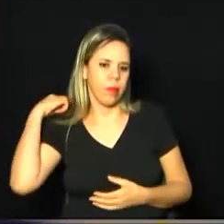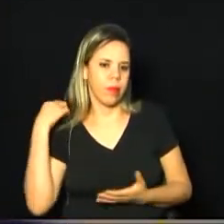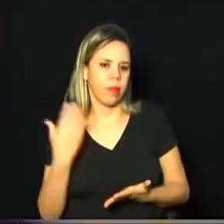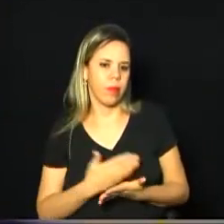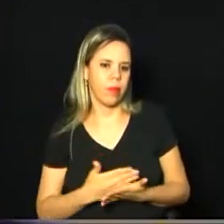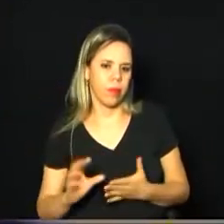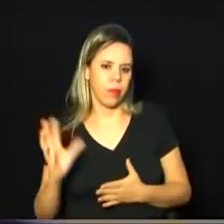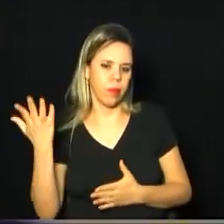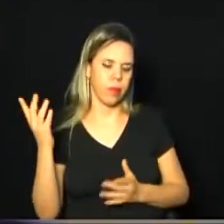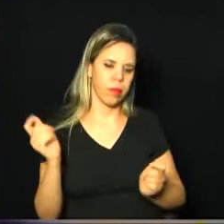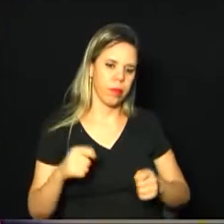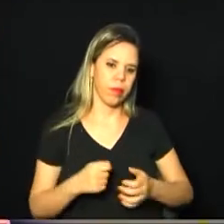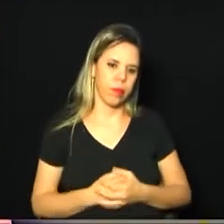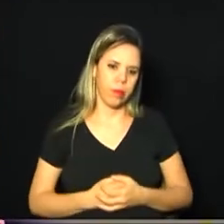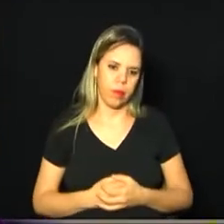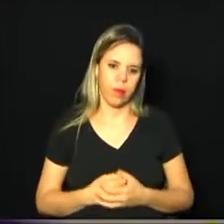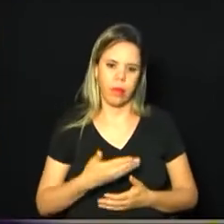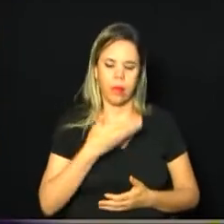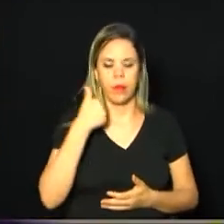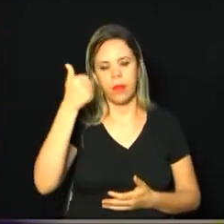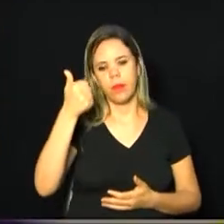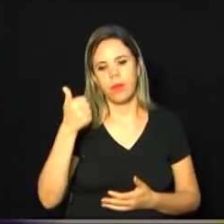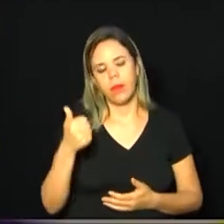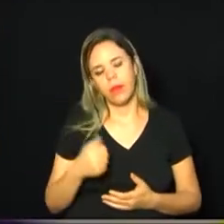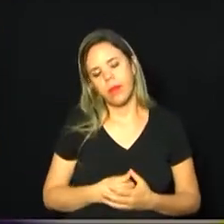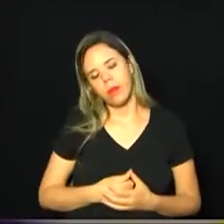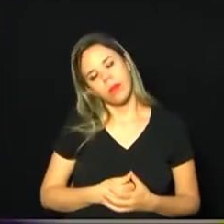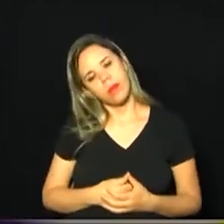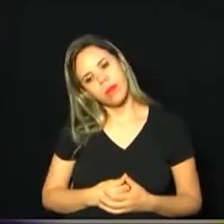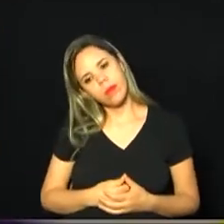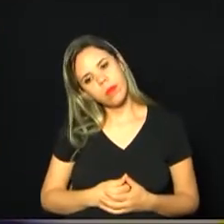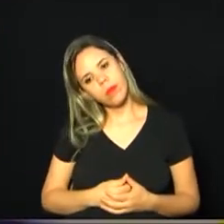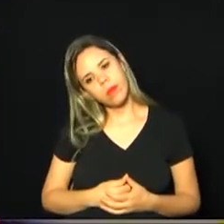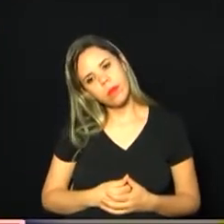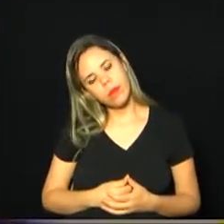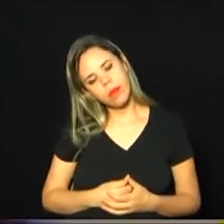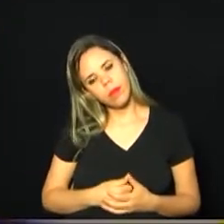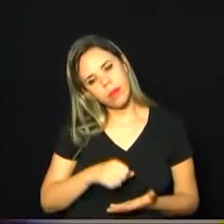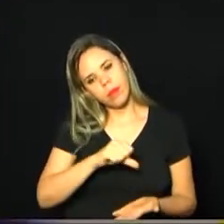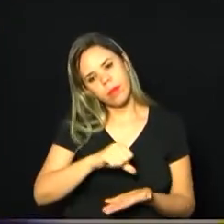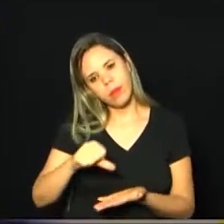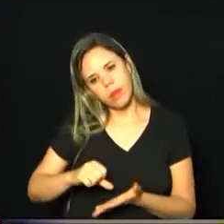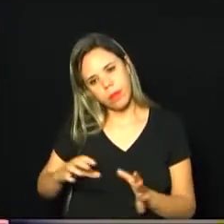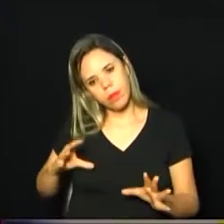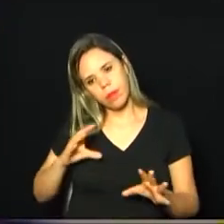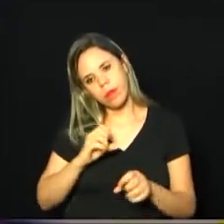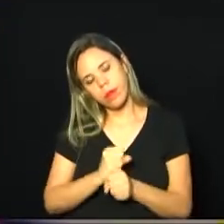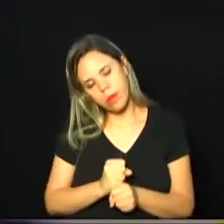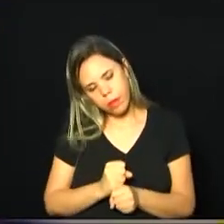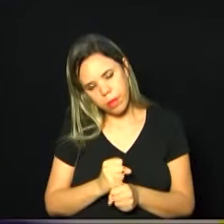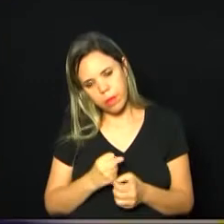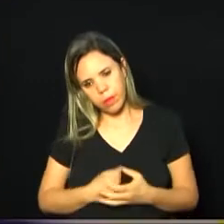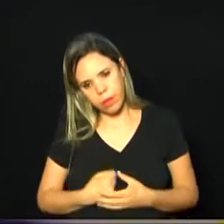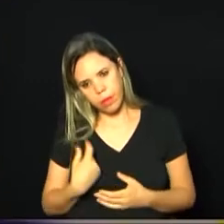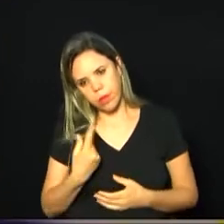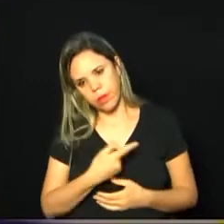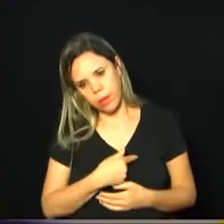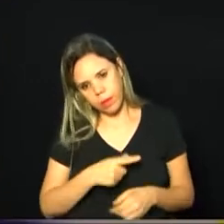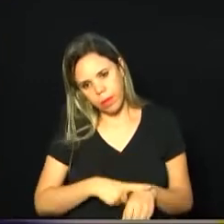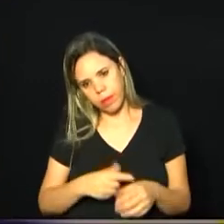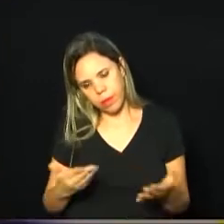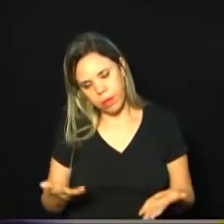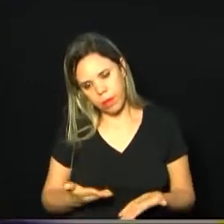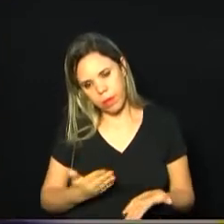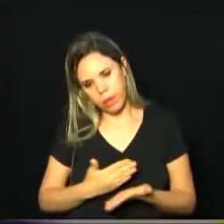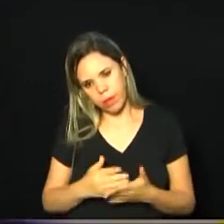começou surge a possibilidade de melhorarmos as condições da região aqui como todo então nós neste momento